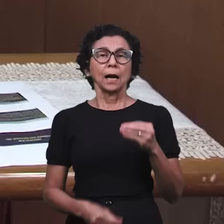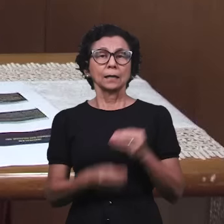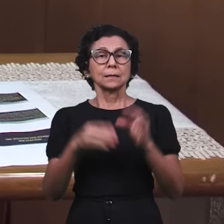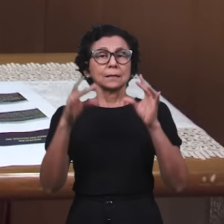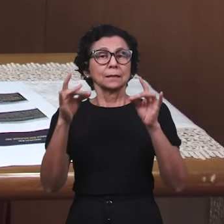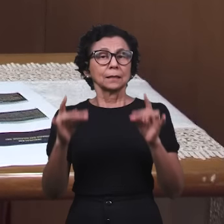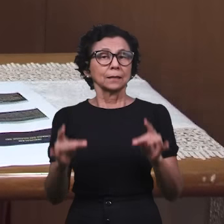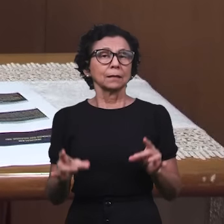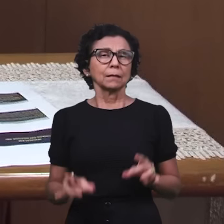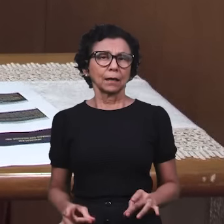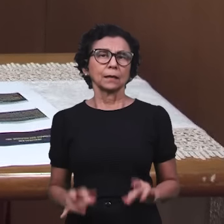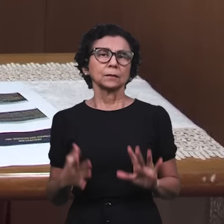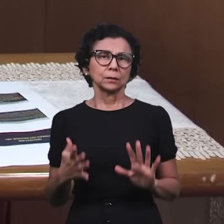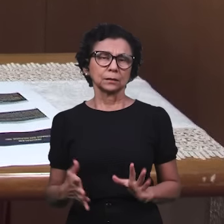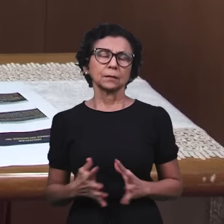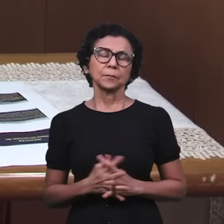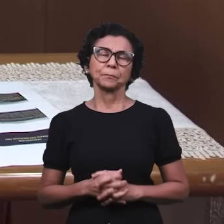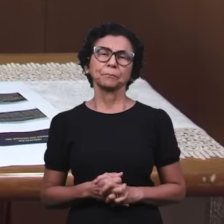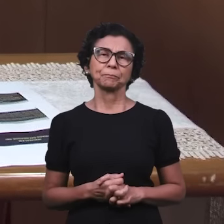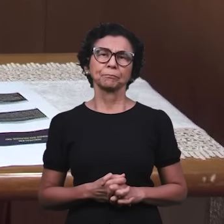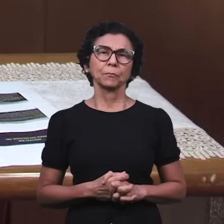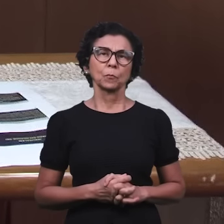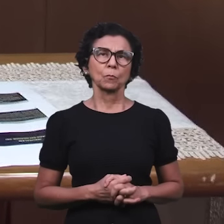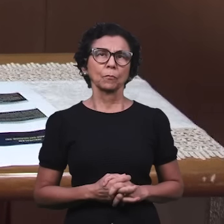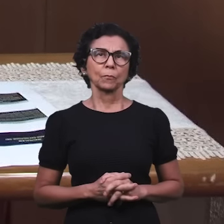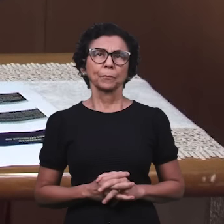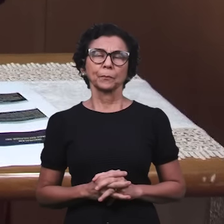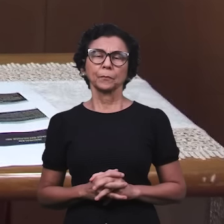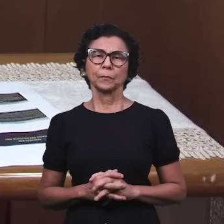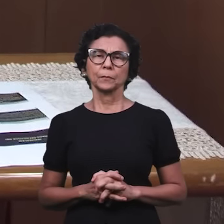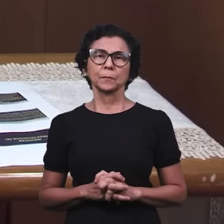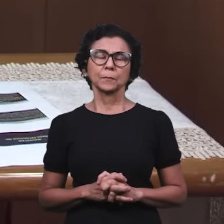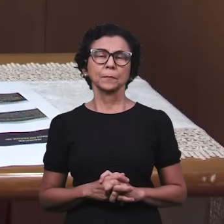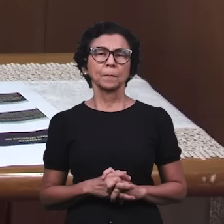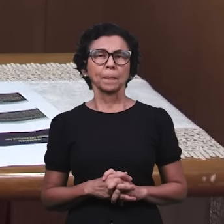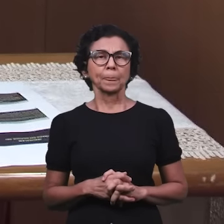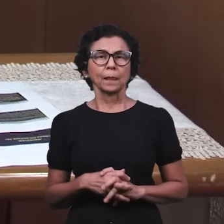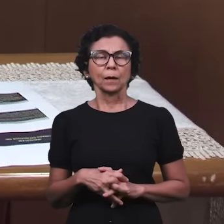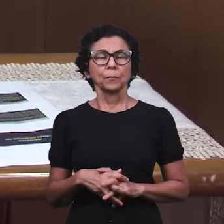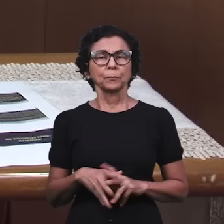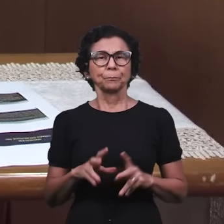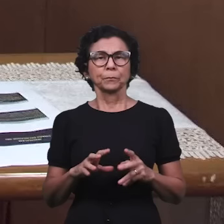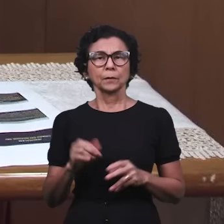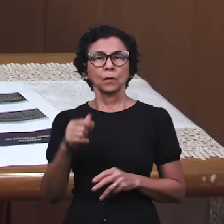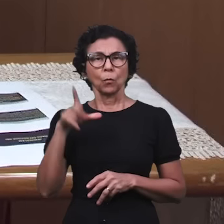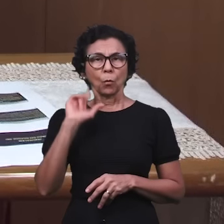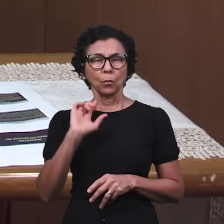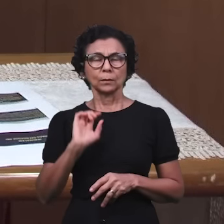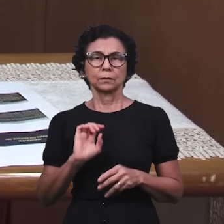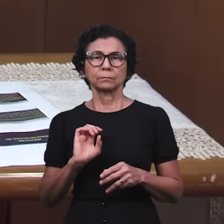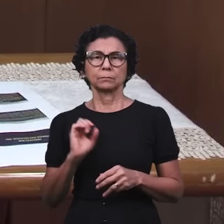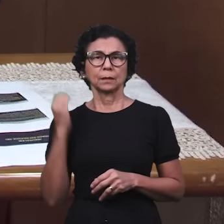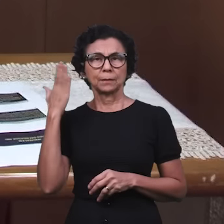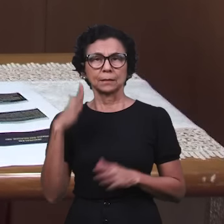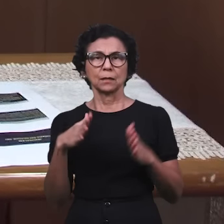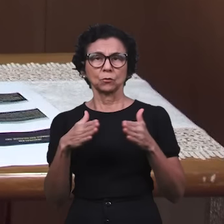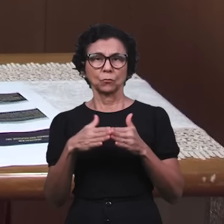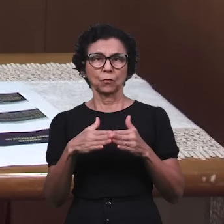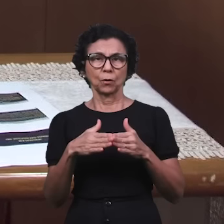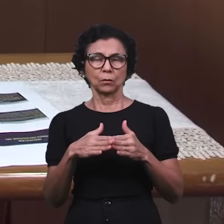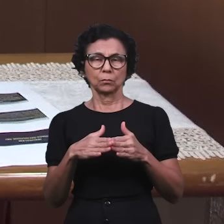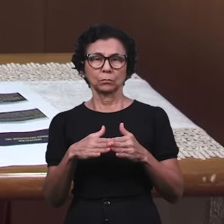foi possível, porque a palavra estava toda dedicada ao louvor.